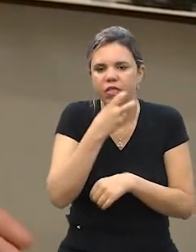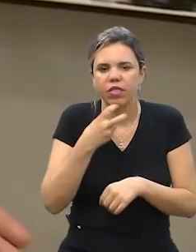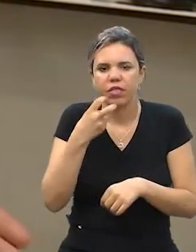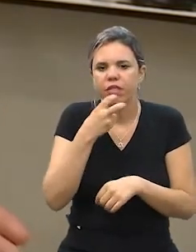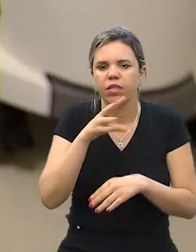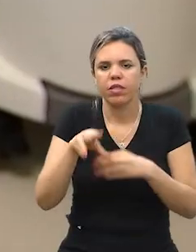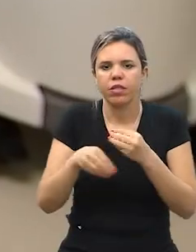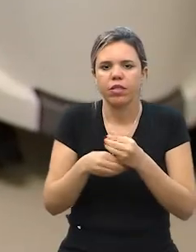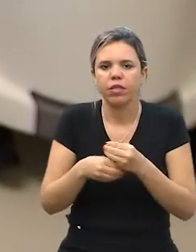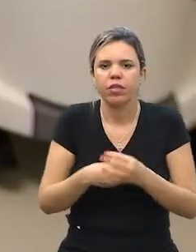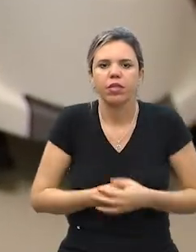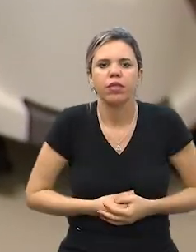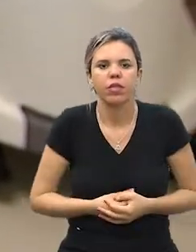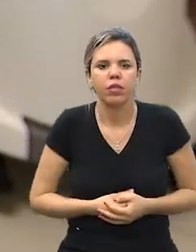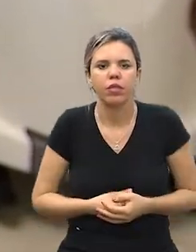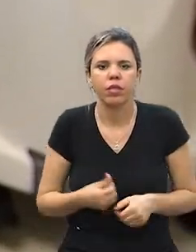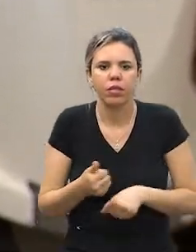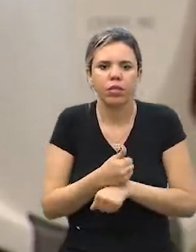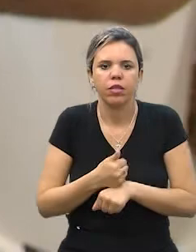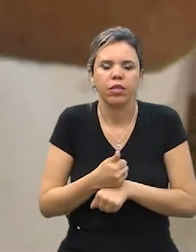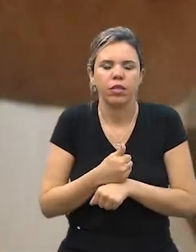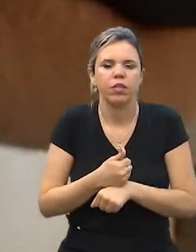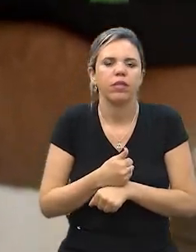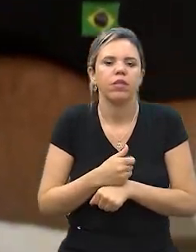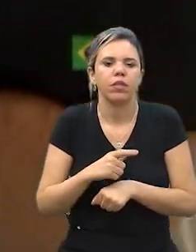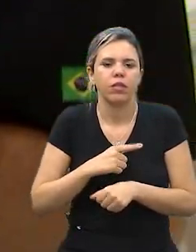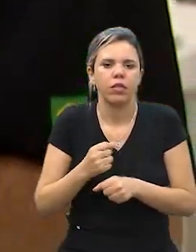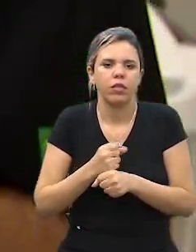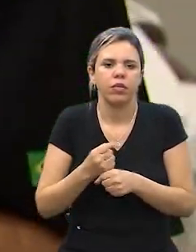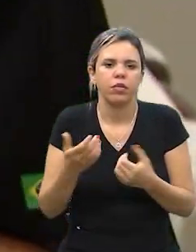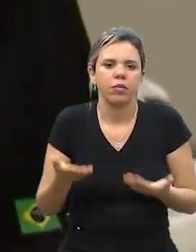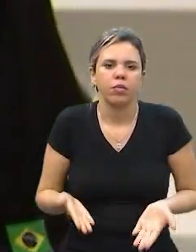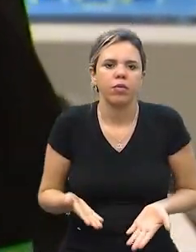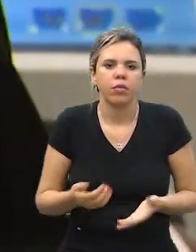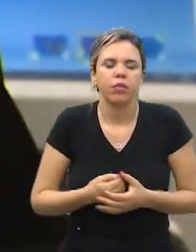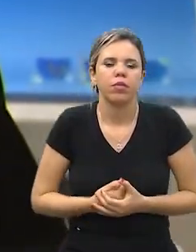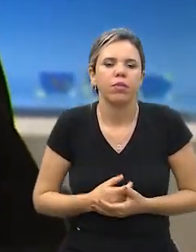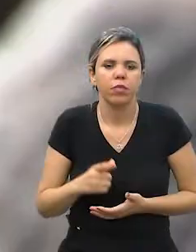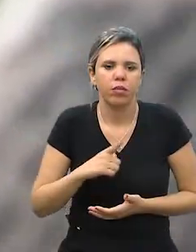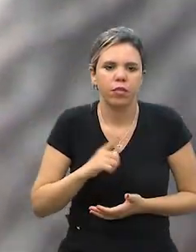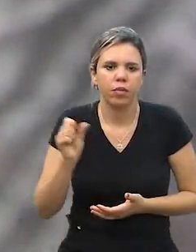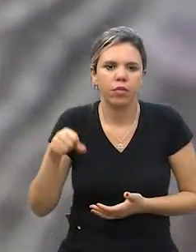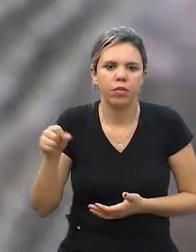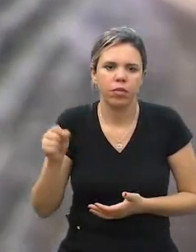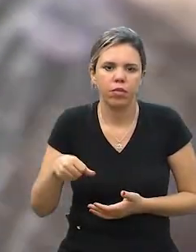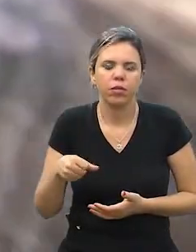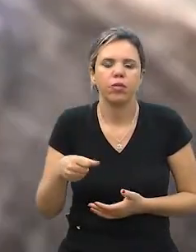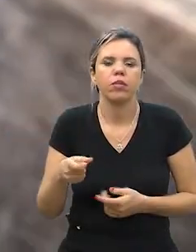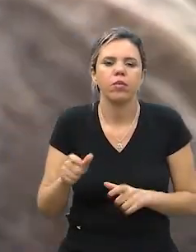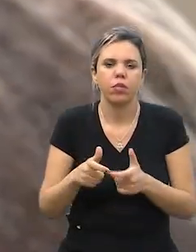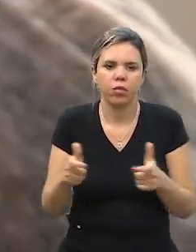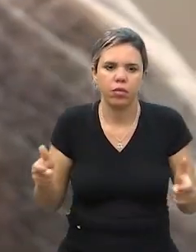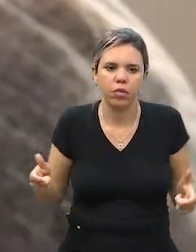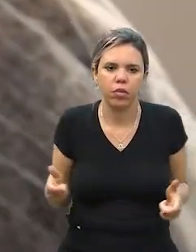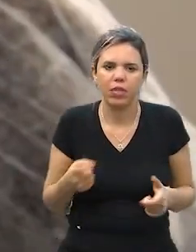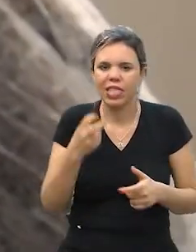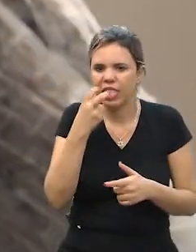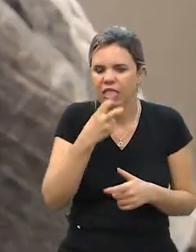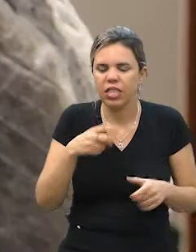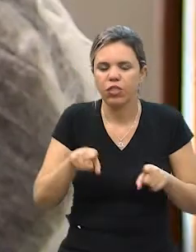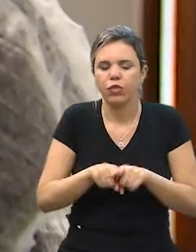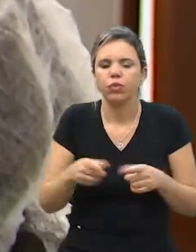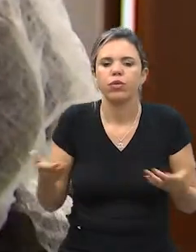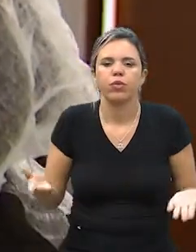os implantodontistas, especialidade que eu dei aula por muitos anos. Existe sim um mercado muito grande na